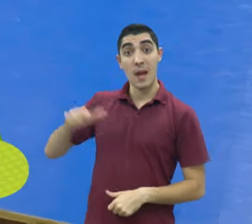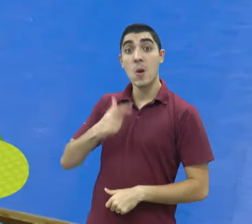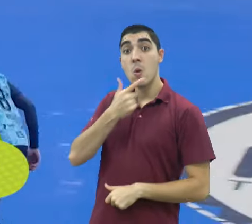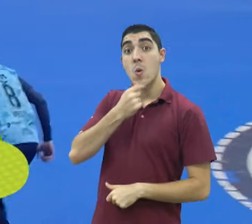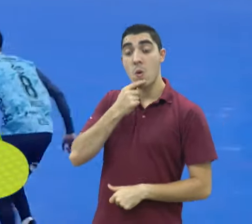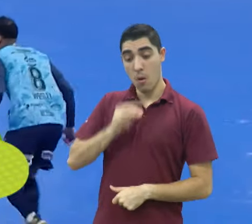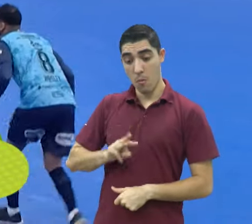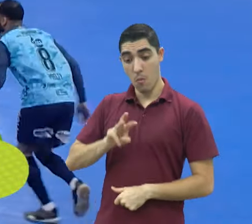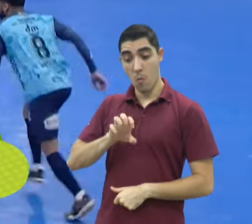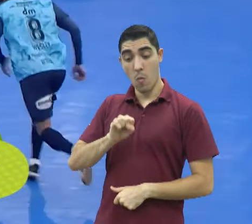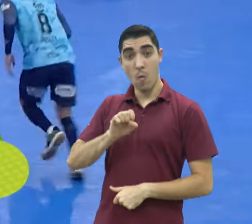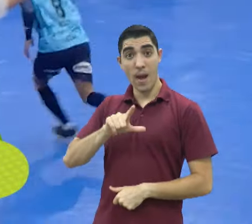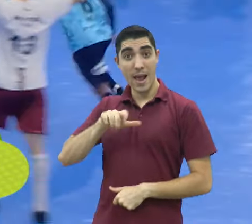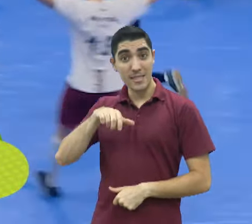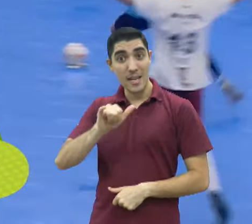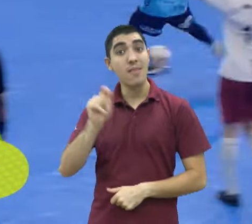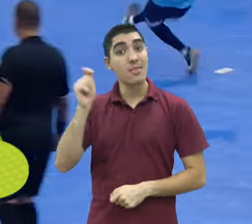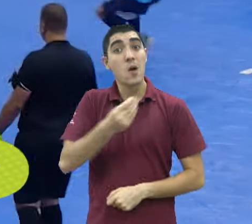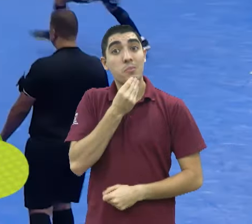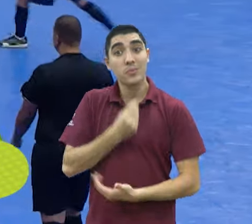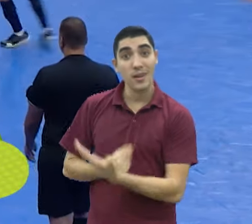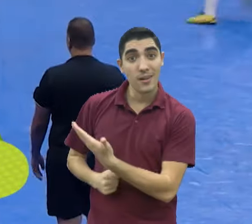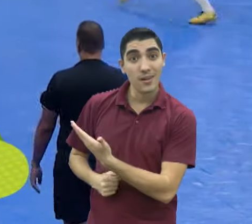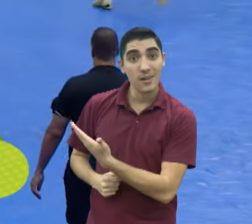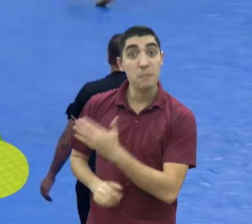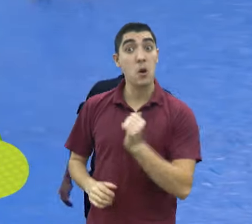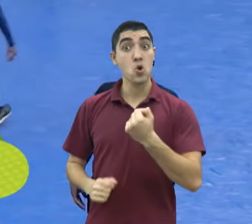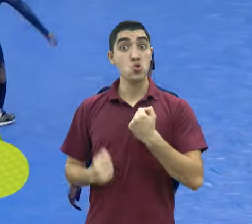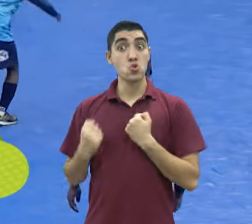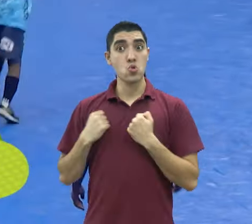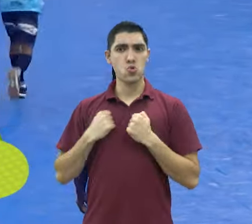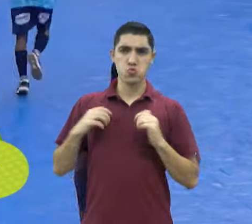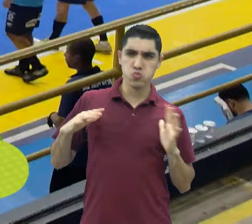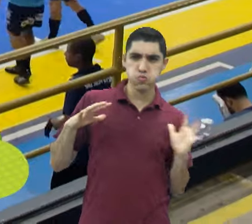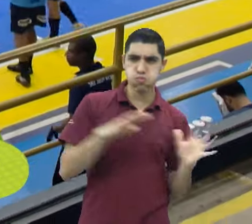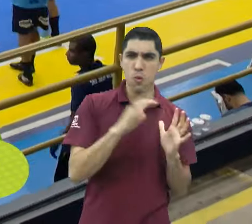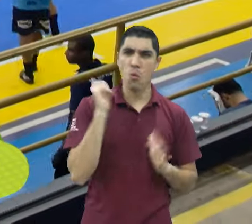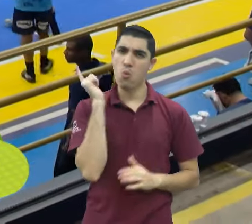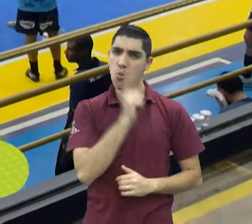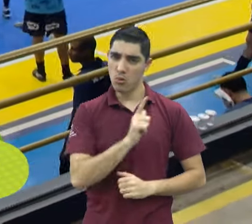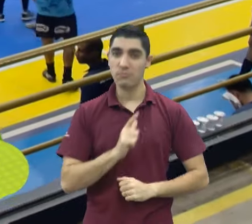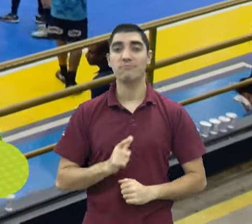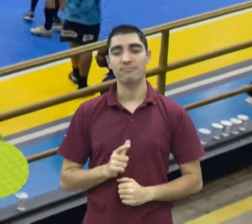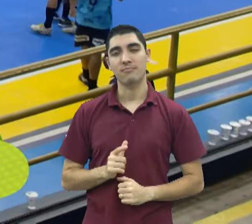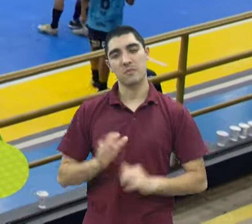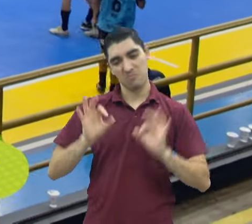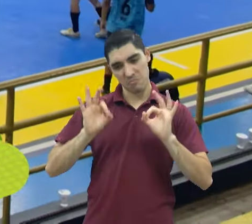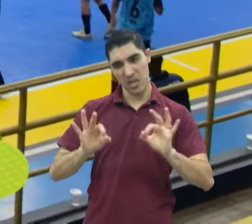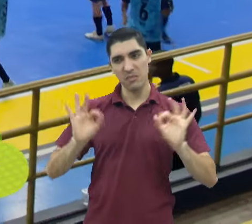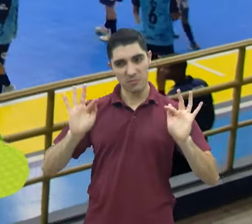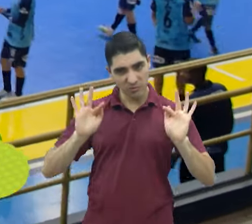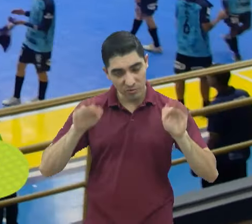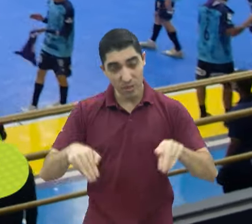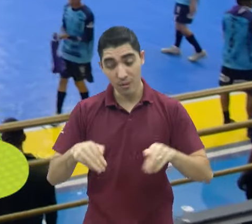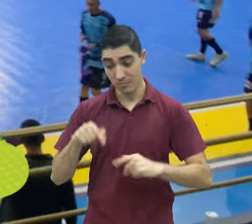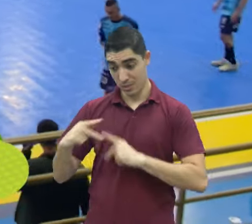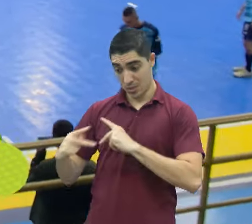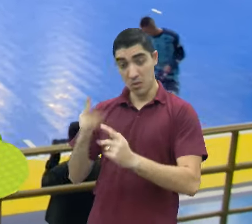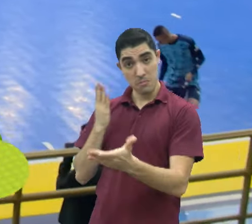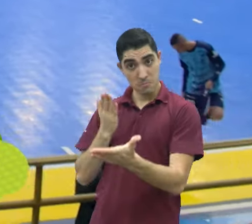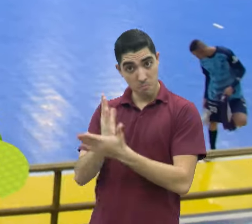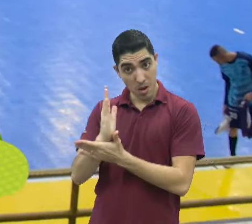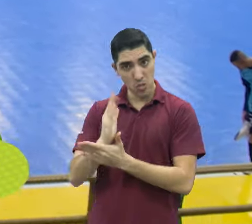o placar nesse tiro livre. Mas o goleirão defendeu mais uma. Fim de jogo, São José classificado para